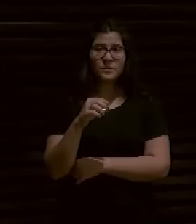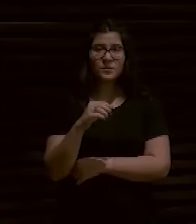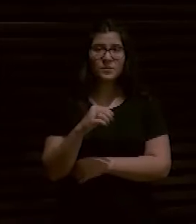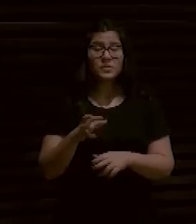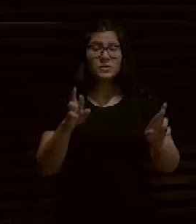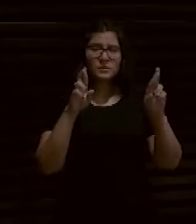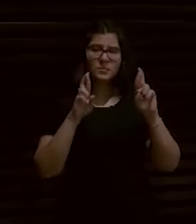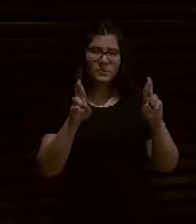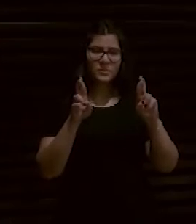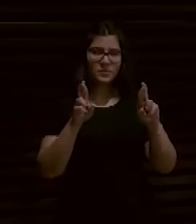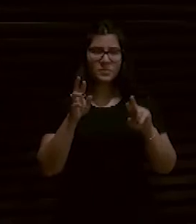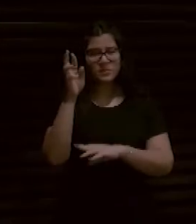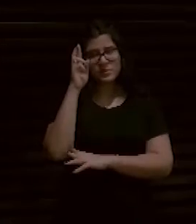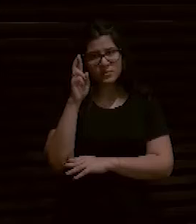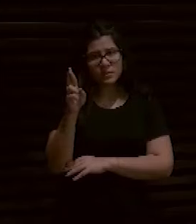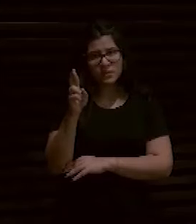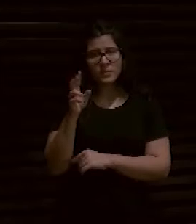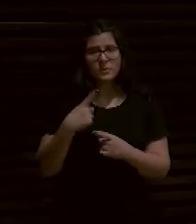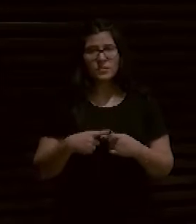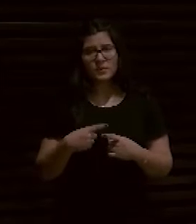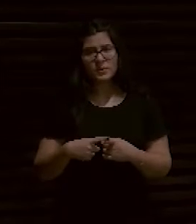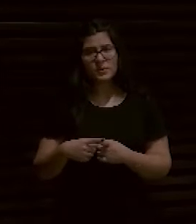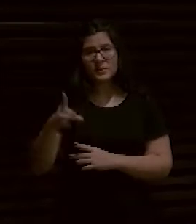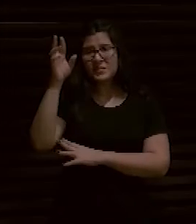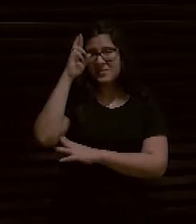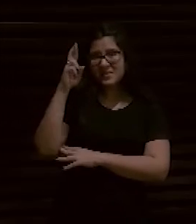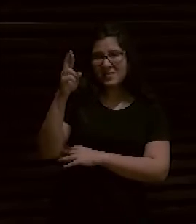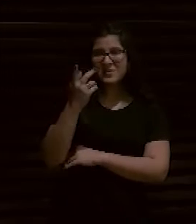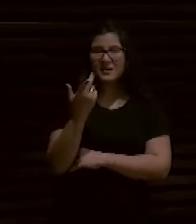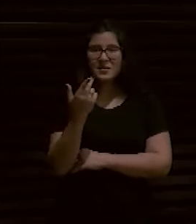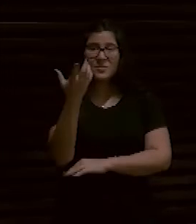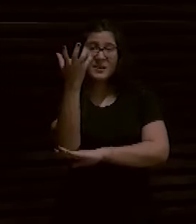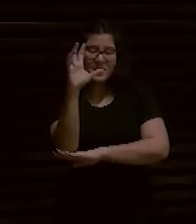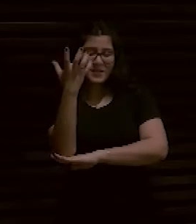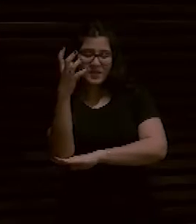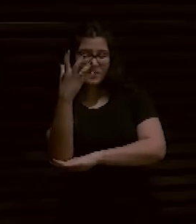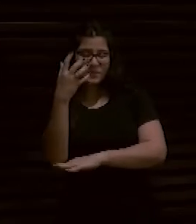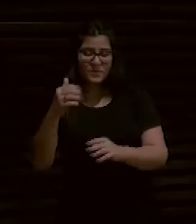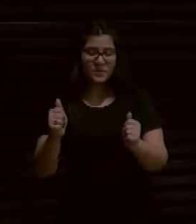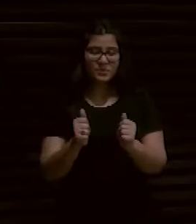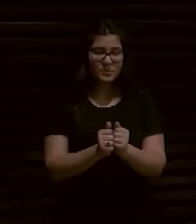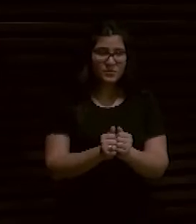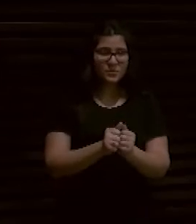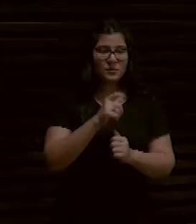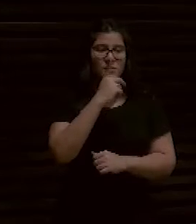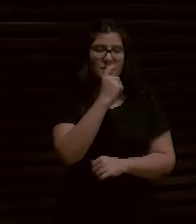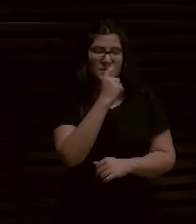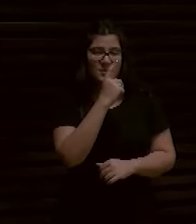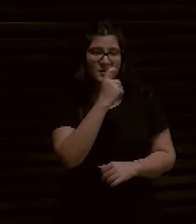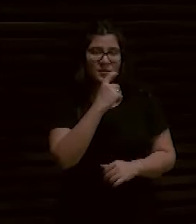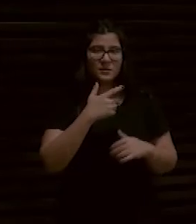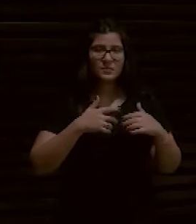a esperança é o Senhor, porque ele é como a árvore plantada junto às